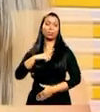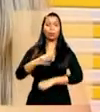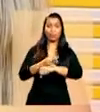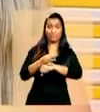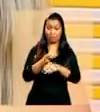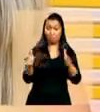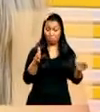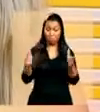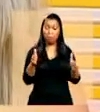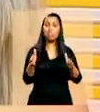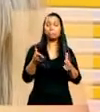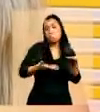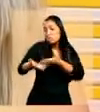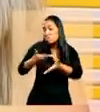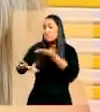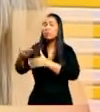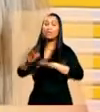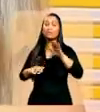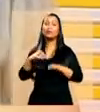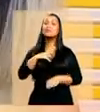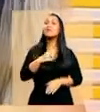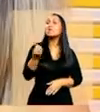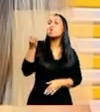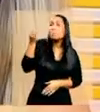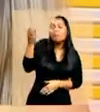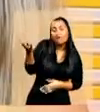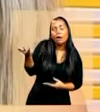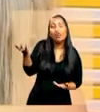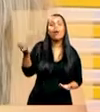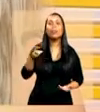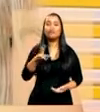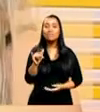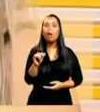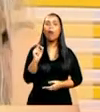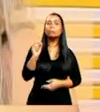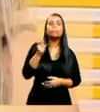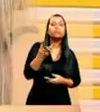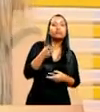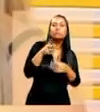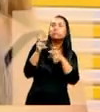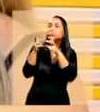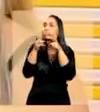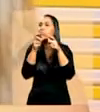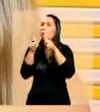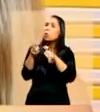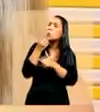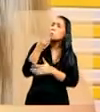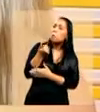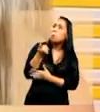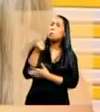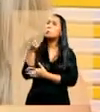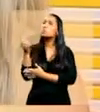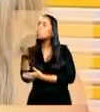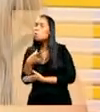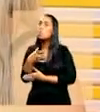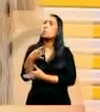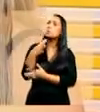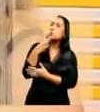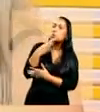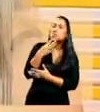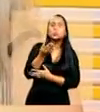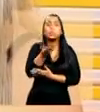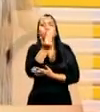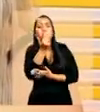ter nas férias. Muitas vezes, se tem uma viagem, ele vai explorar um novo lugar,